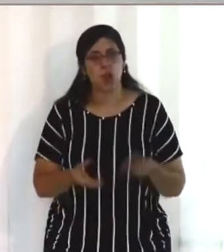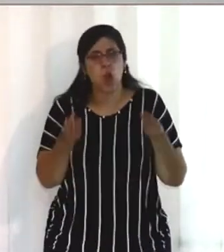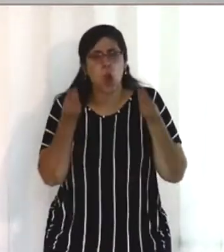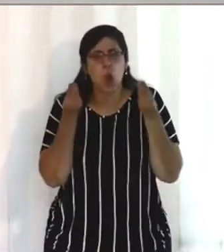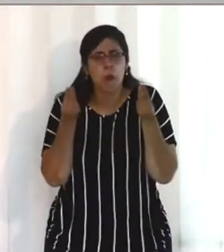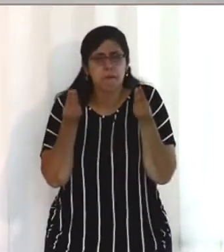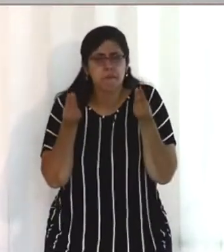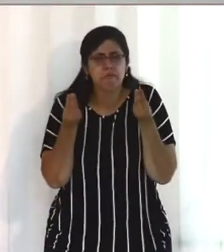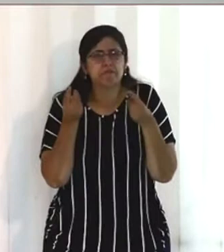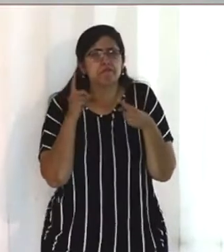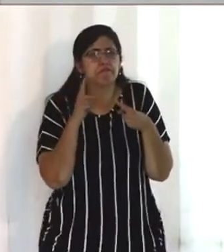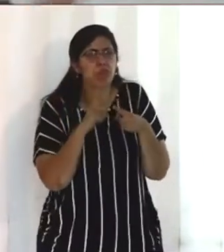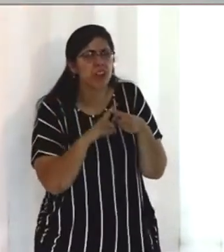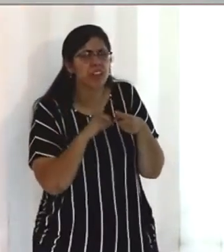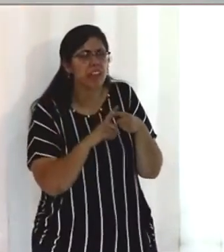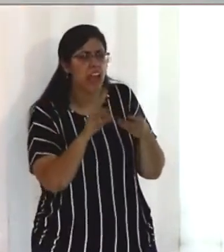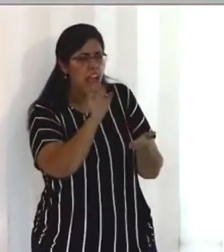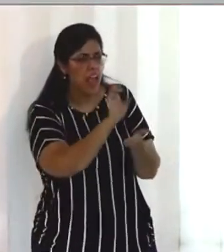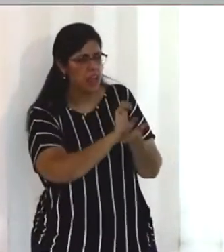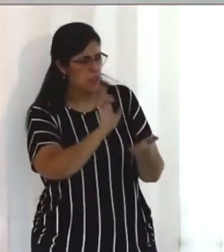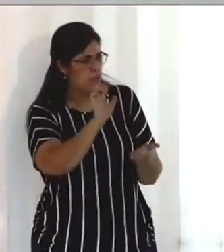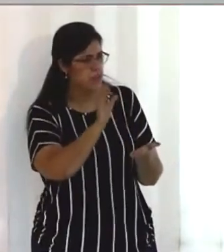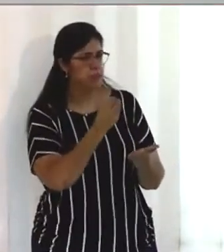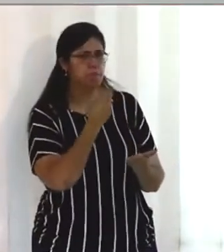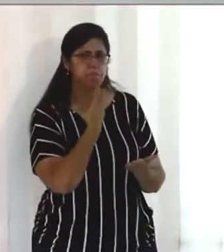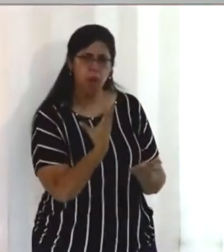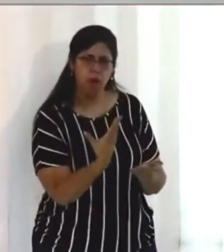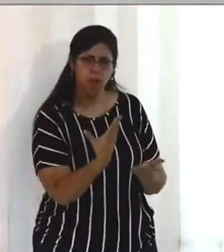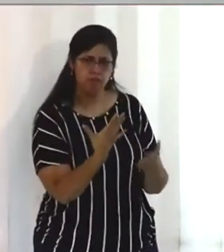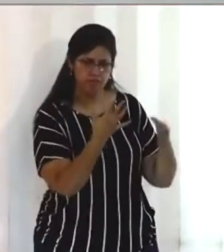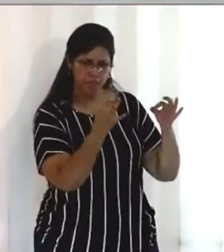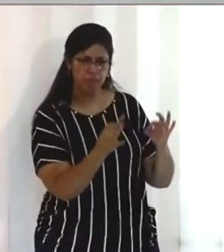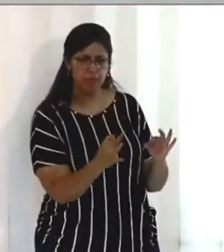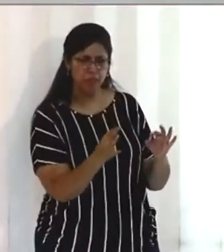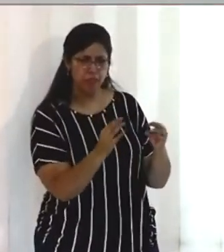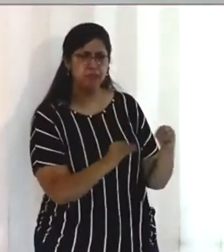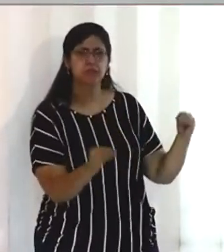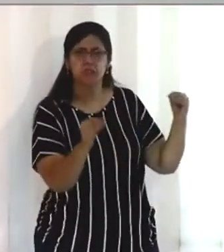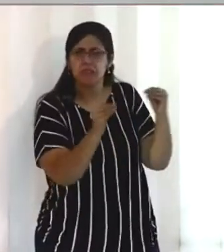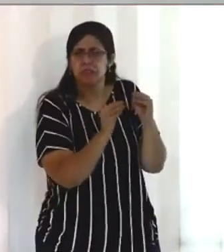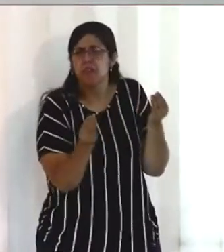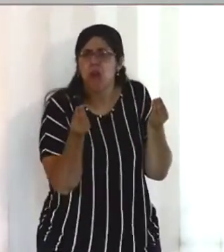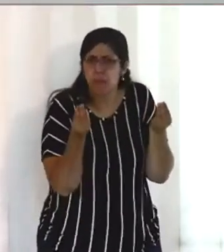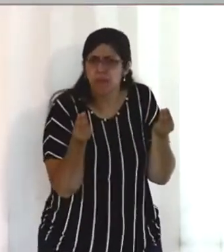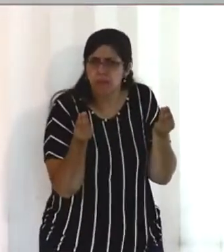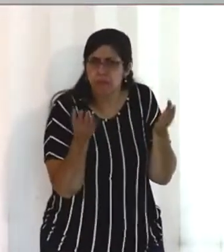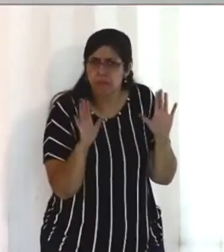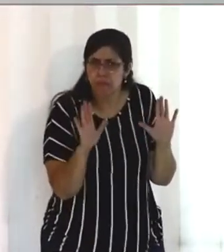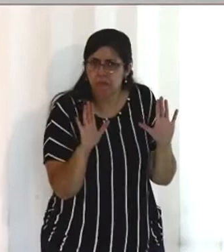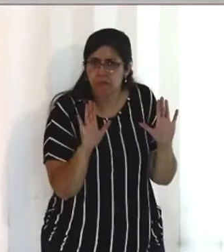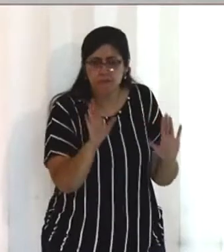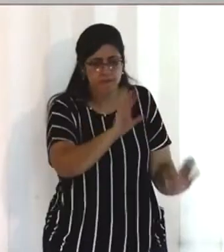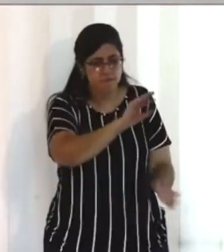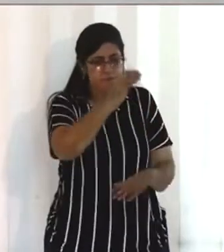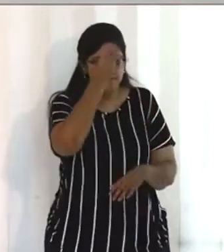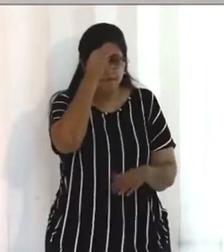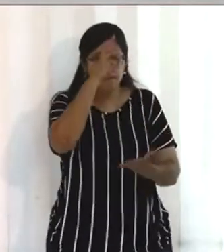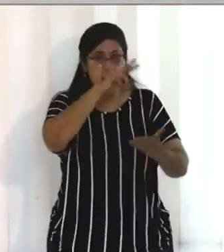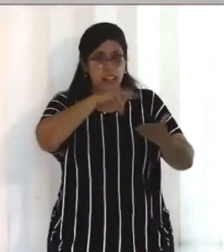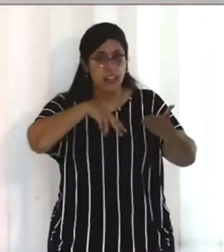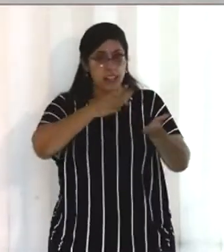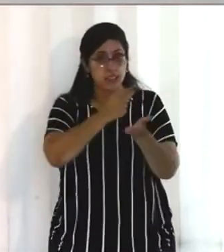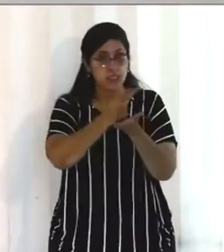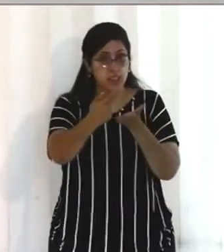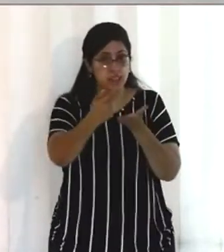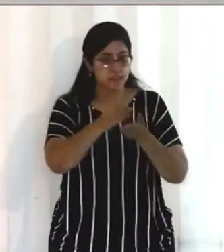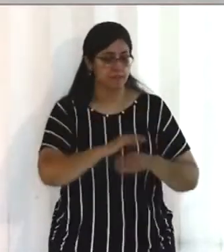absolutamente tão agradável a Deus? De Abel, aconteceu que no fim de uns tempos trouxe Caim do fruto